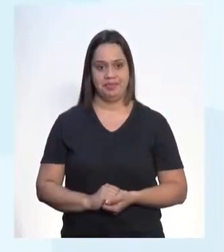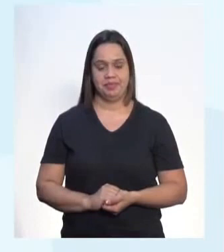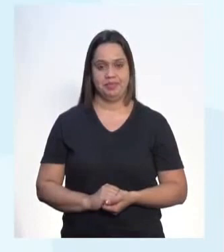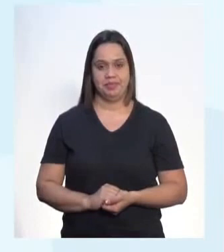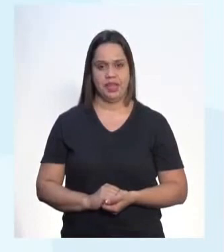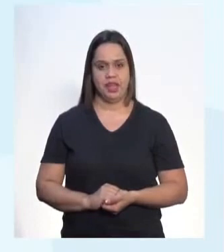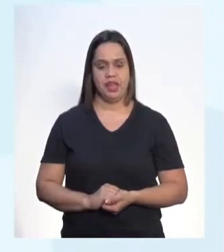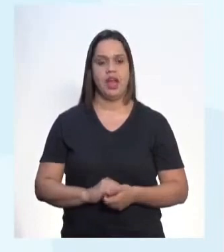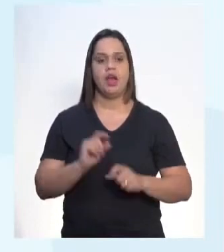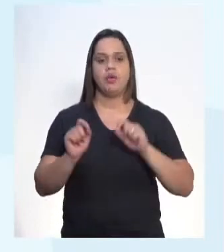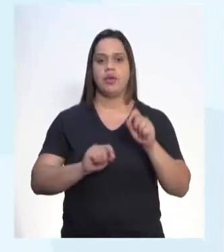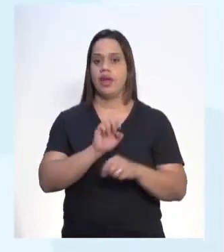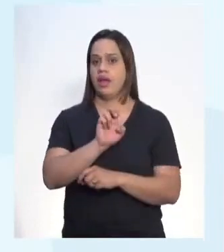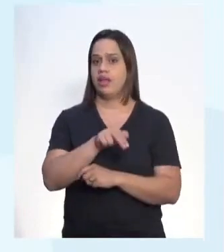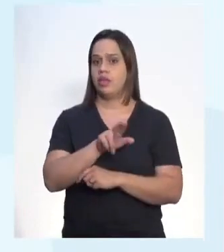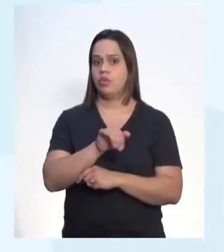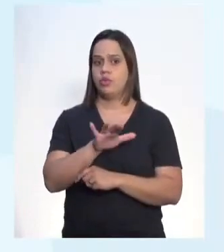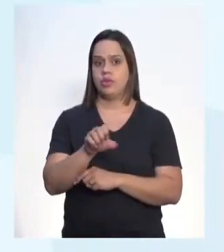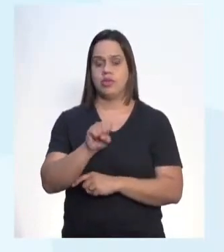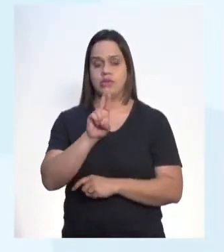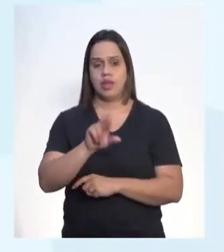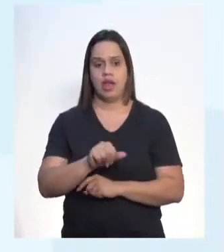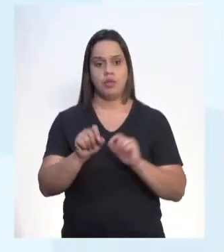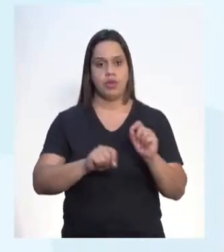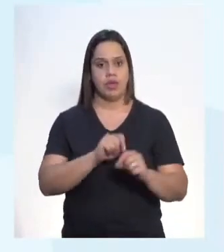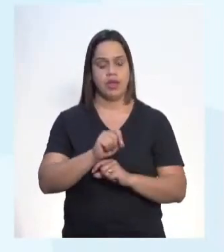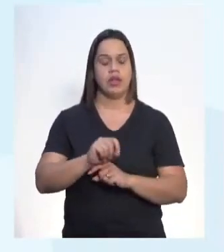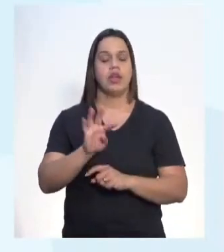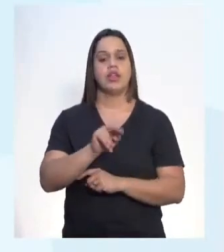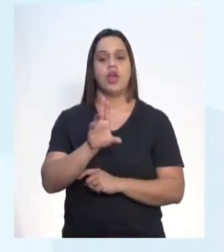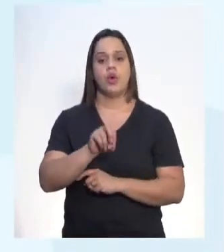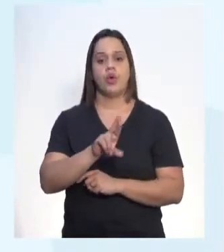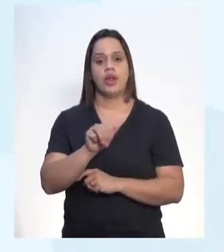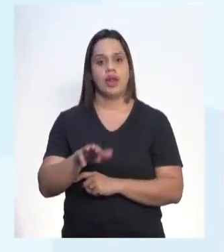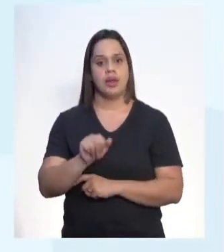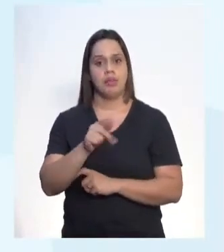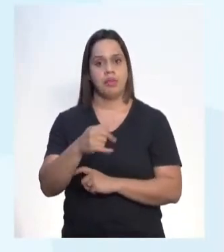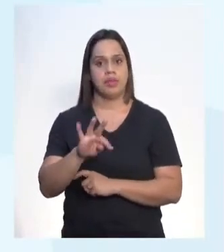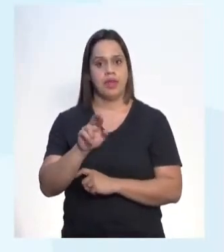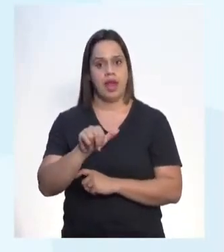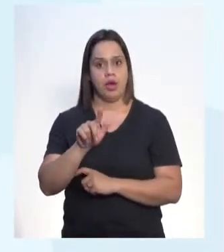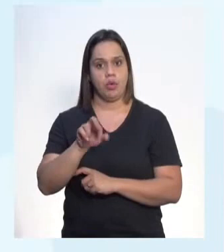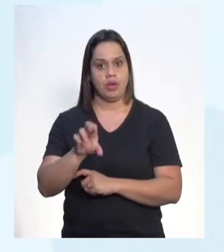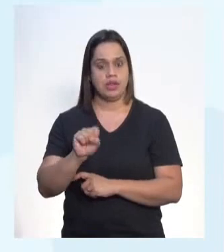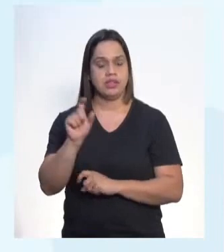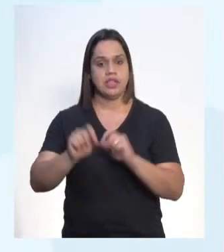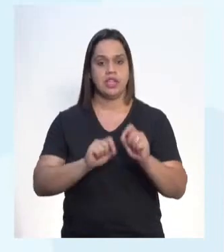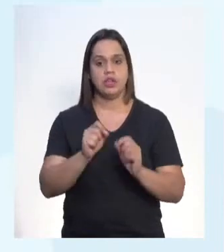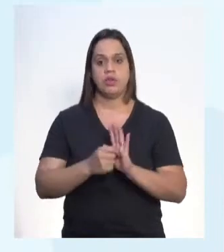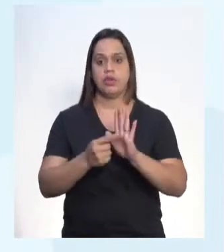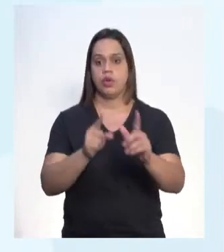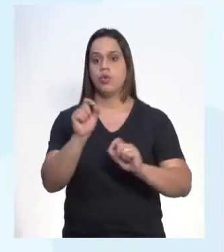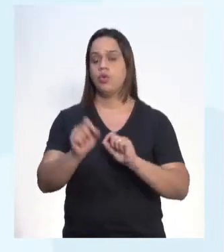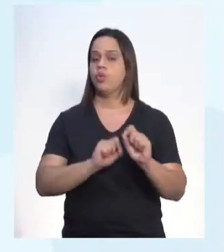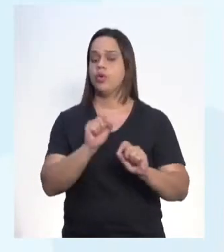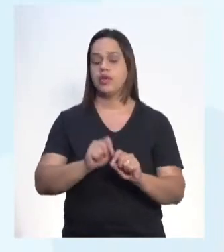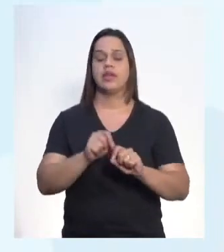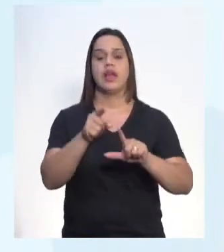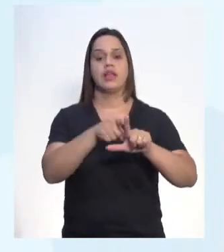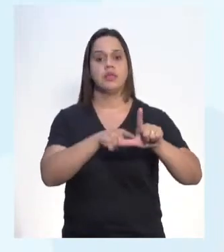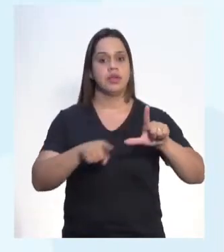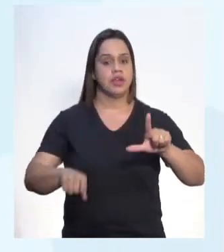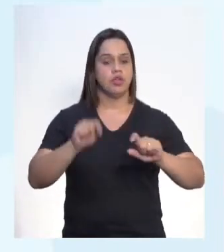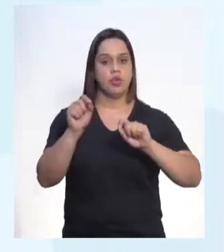Enunciar o Teorema de Pitágoras e expressá-lo em função das medidas dos lados de um